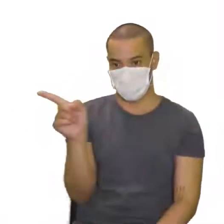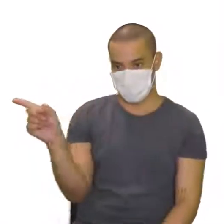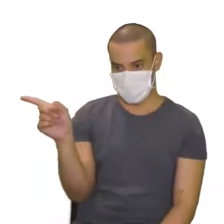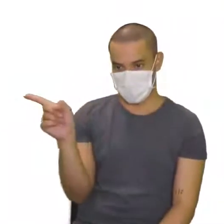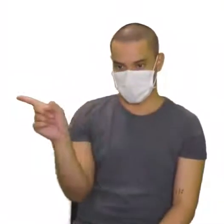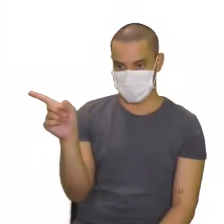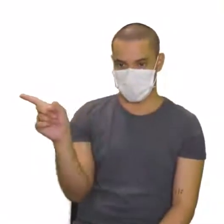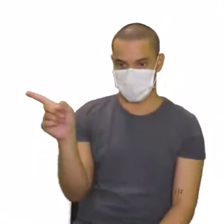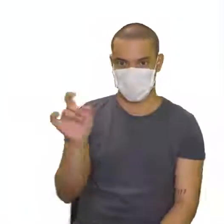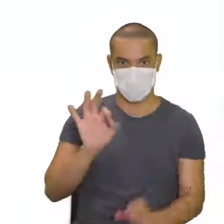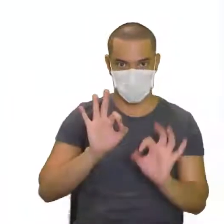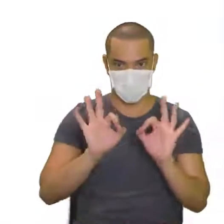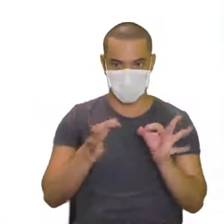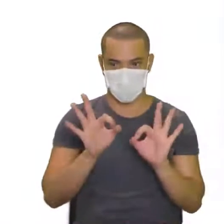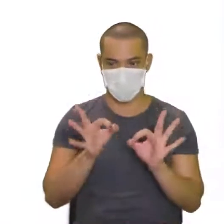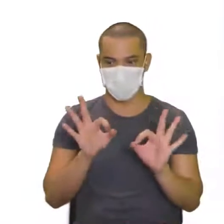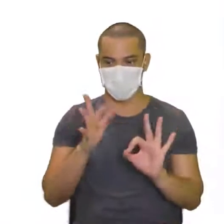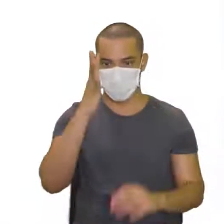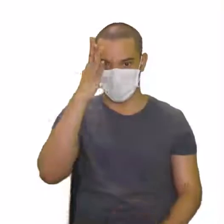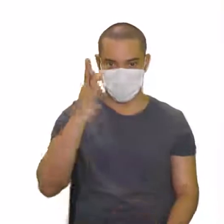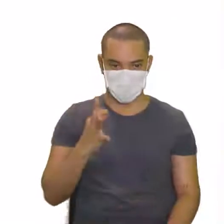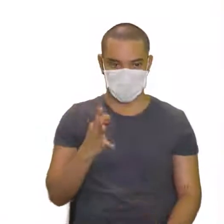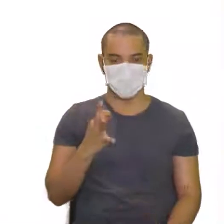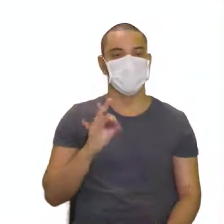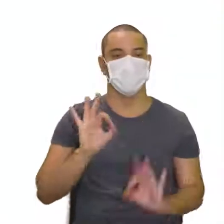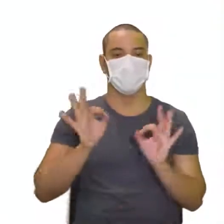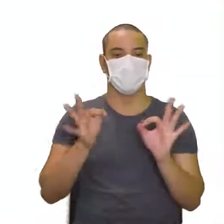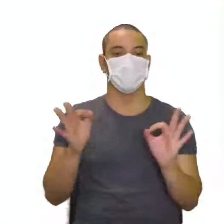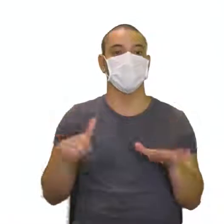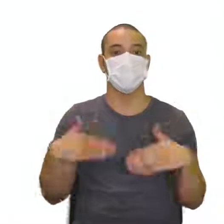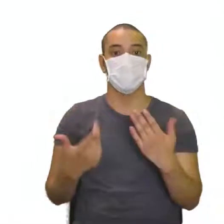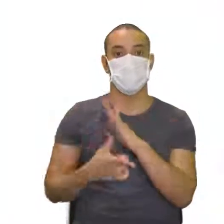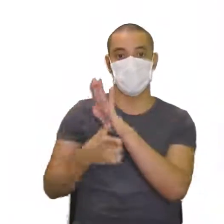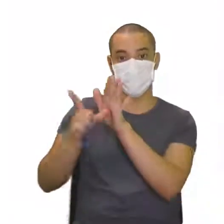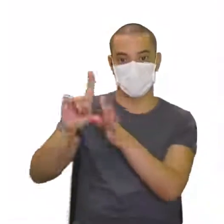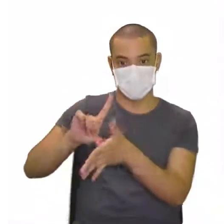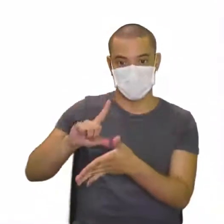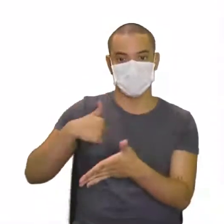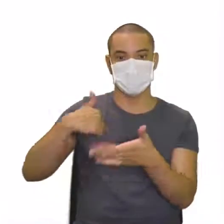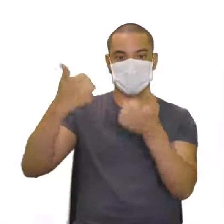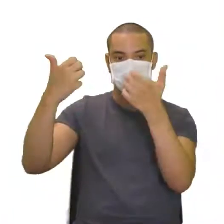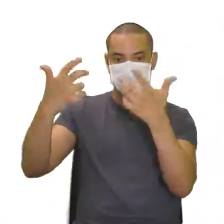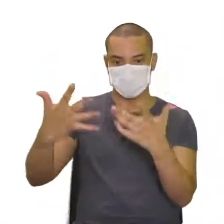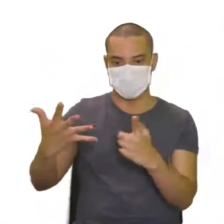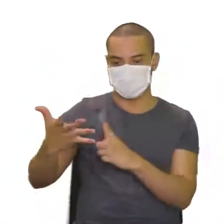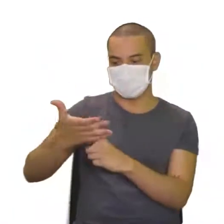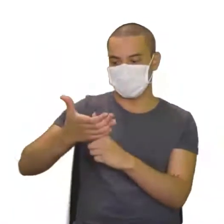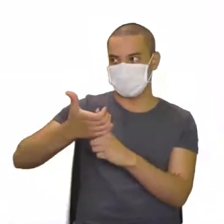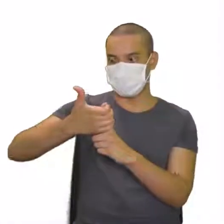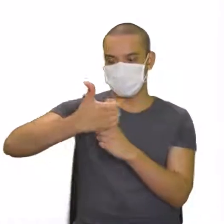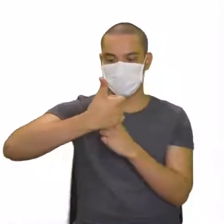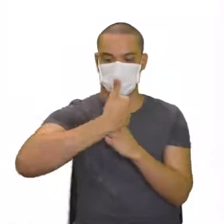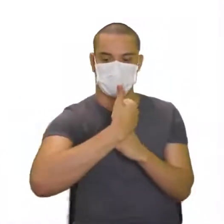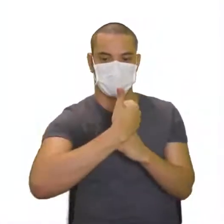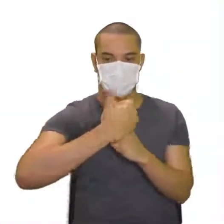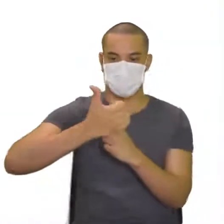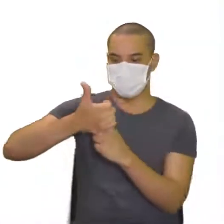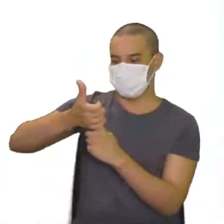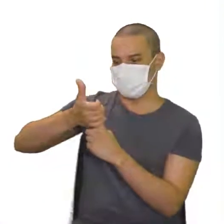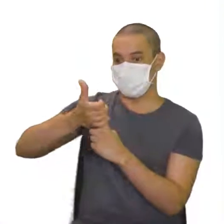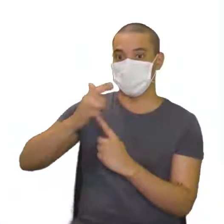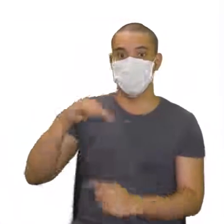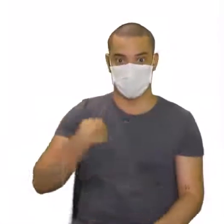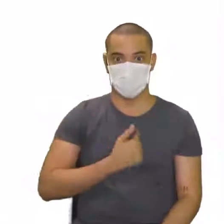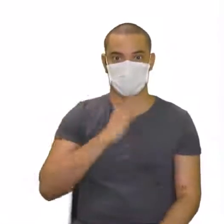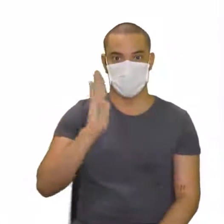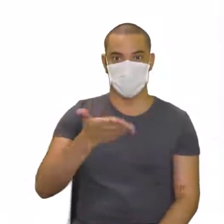na figura. Olha só, entendido? Bacana, né? Então, agora a gente sabe como é aqui o sentido do